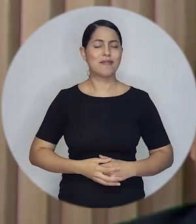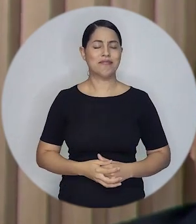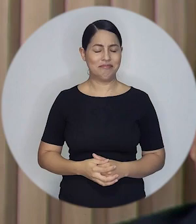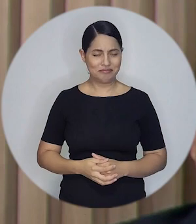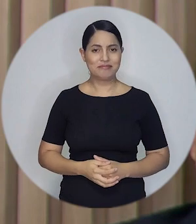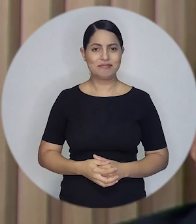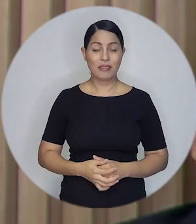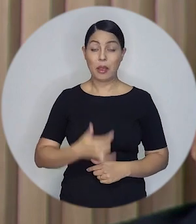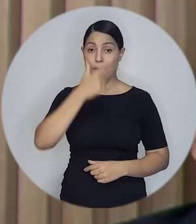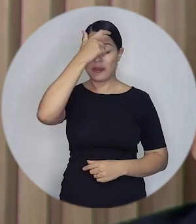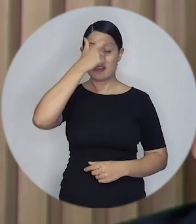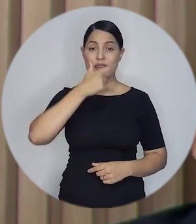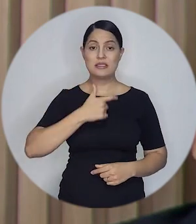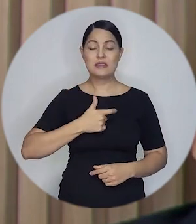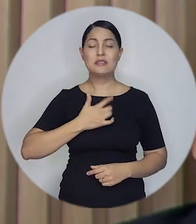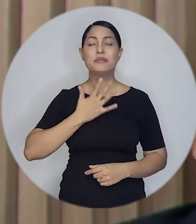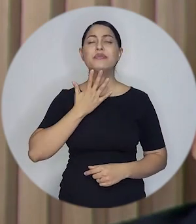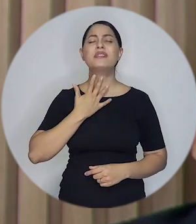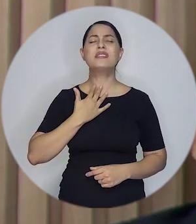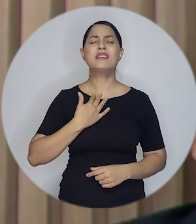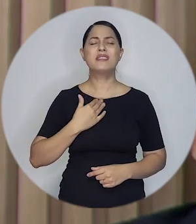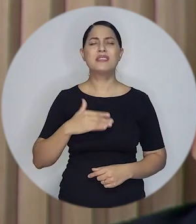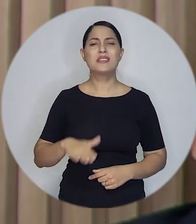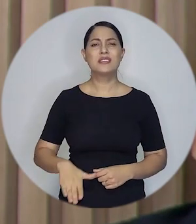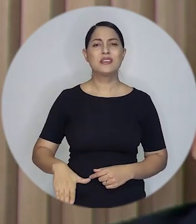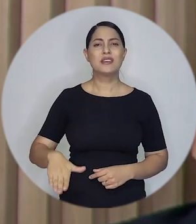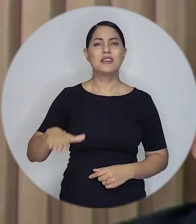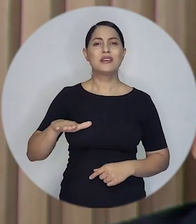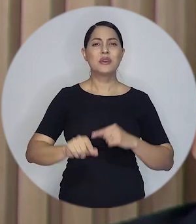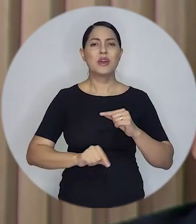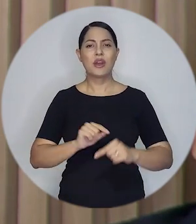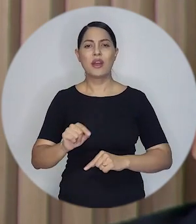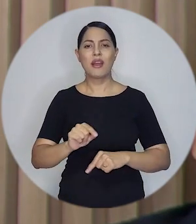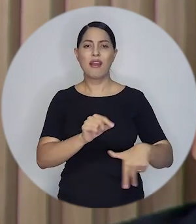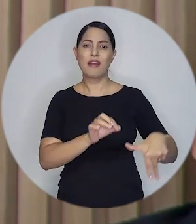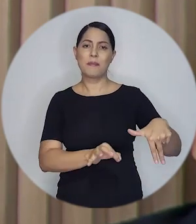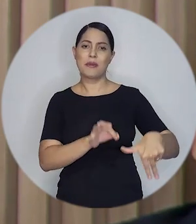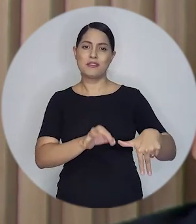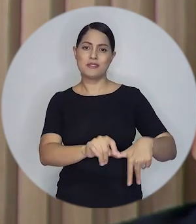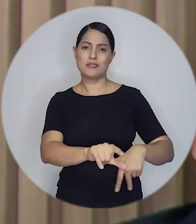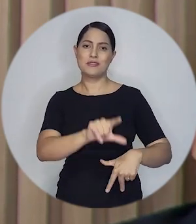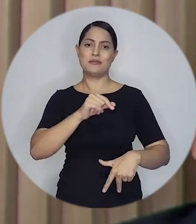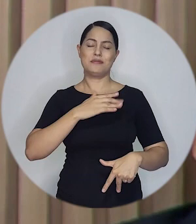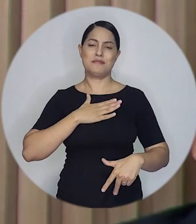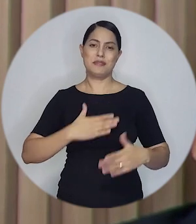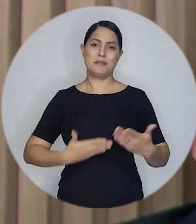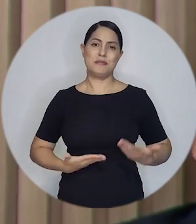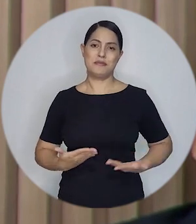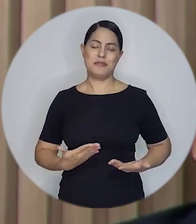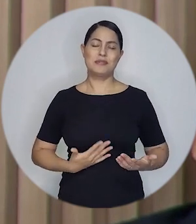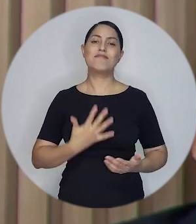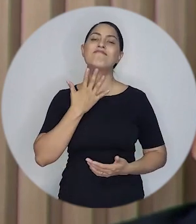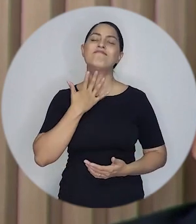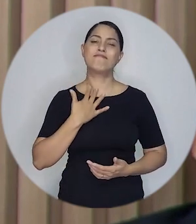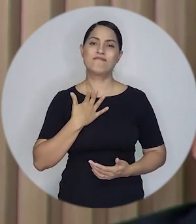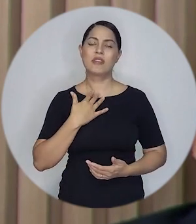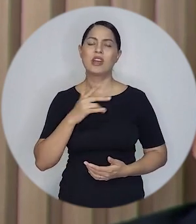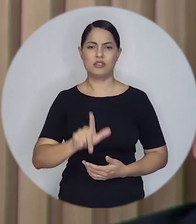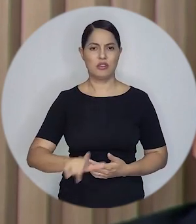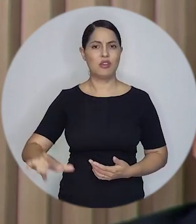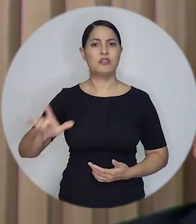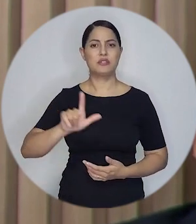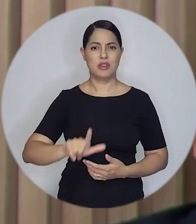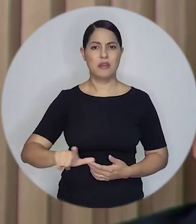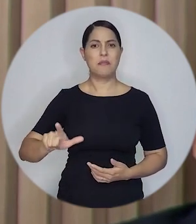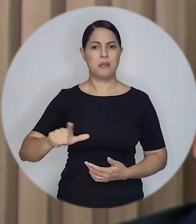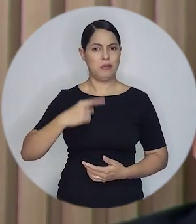E, embora eu sempre tivesse manifestado desde criança a minha opção pela magistratura, aprendi